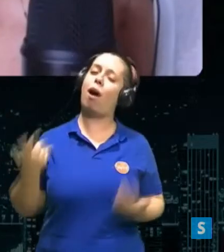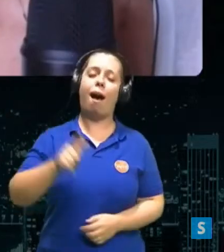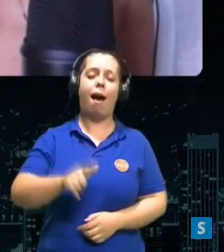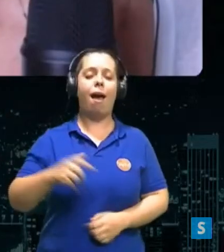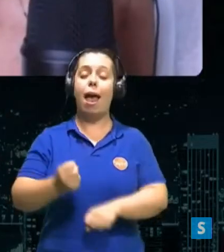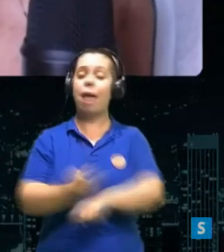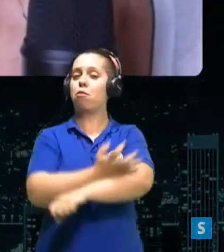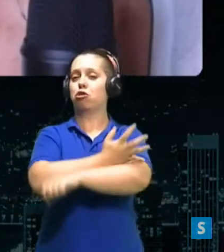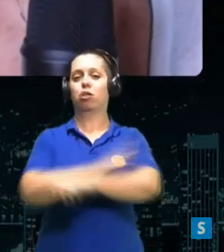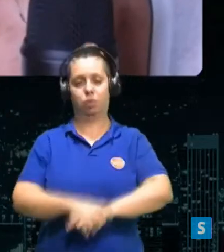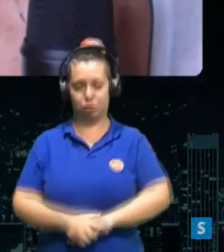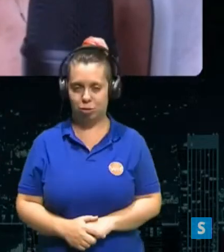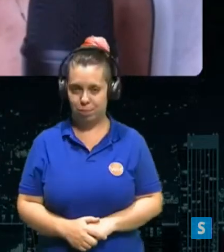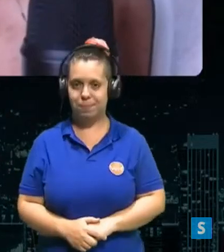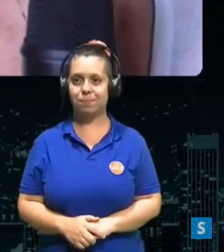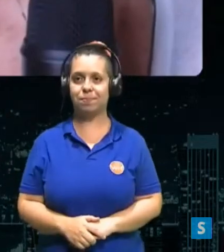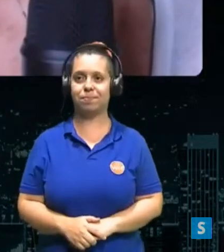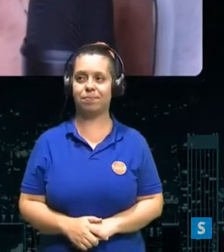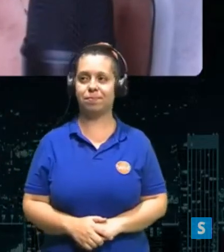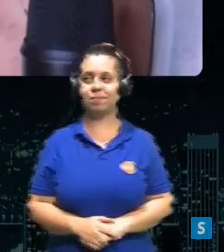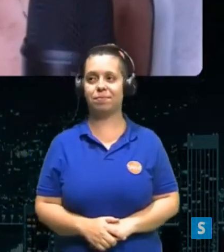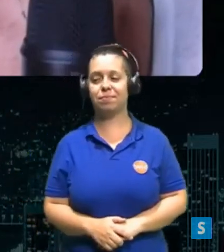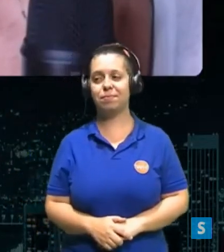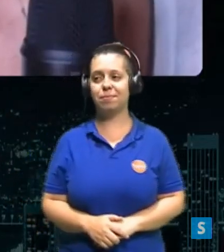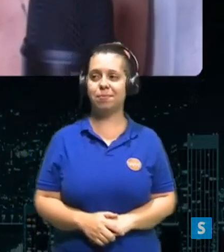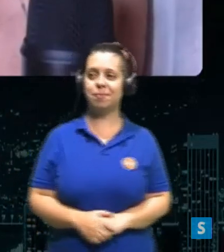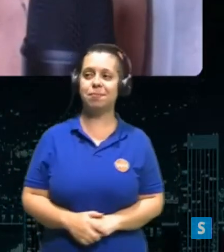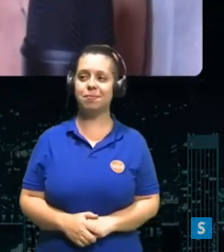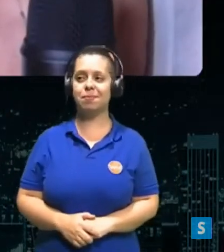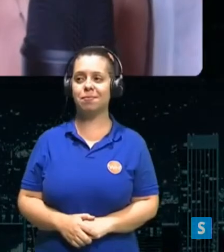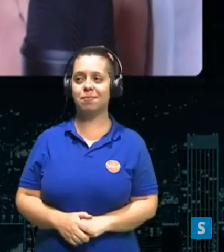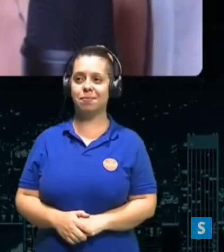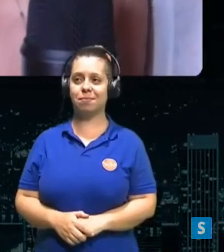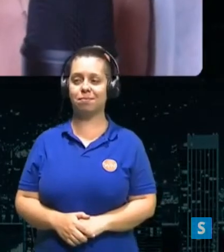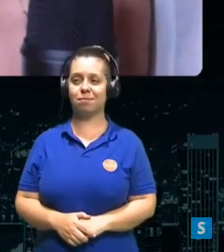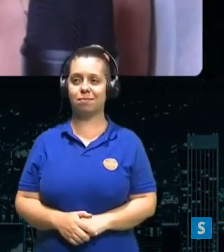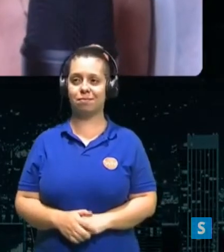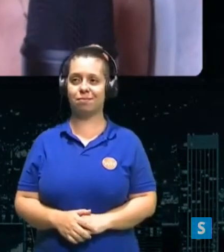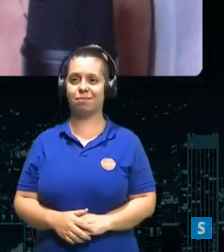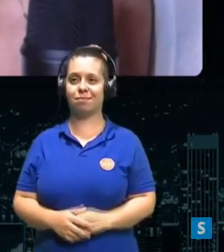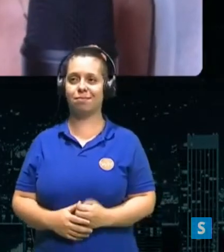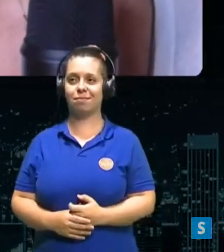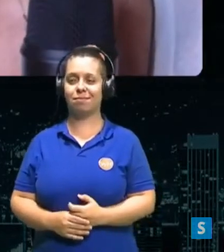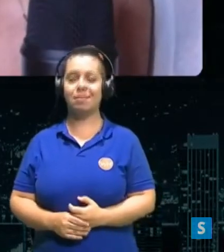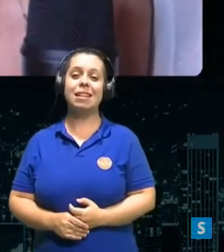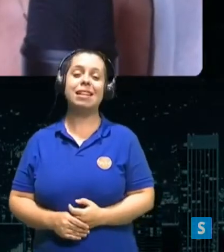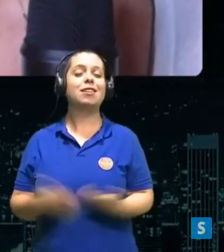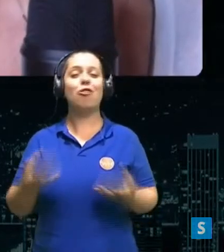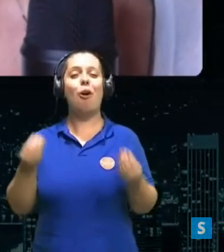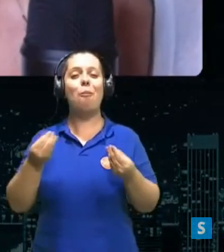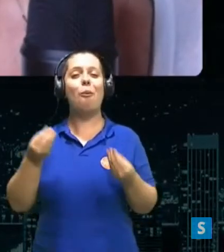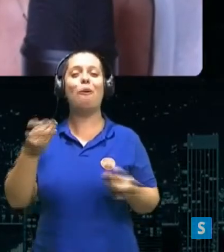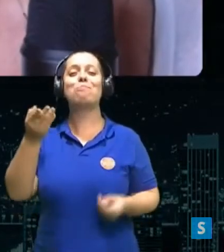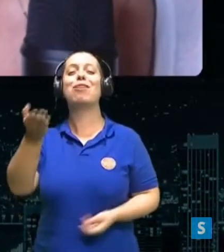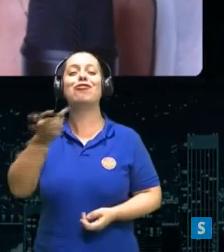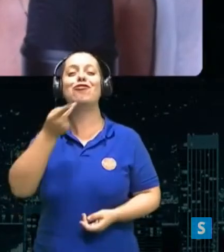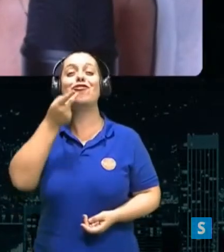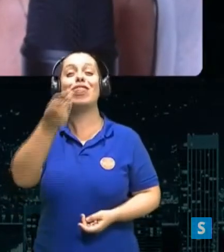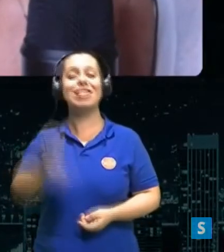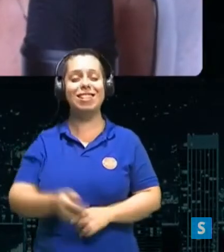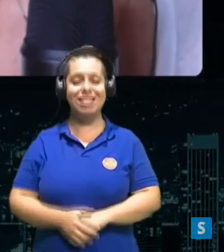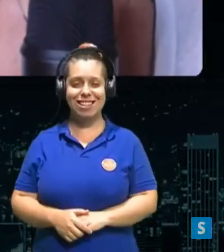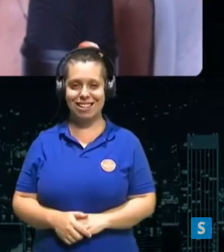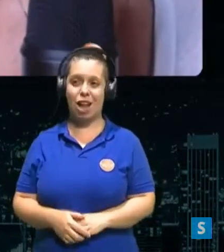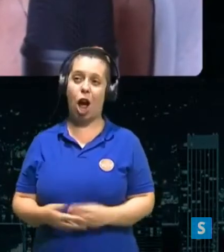interessante mais emocionante Então acho que a sua parte da família humana Qual que é a sua Olha eu tenho